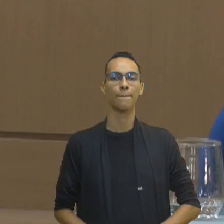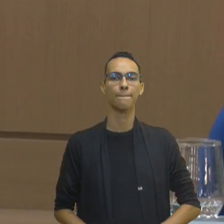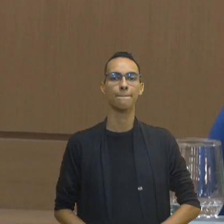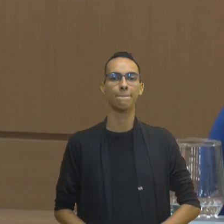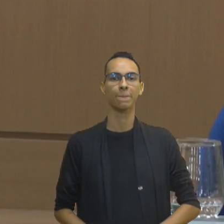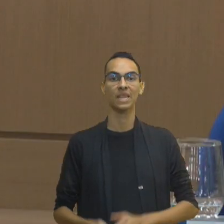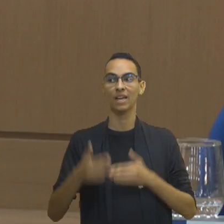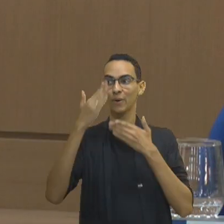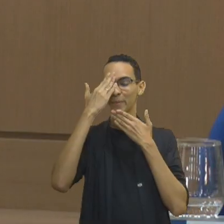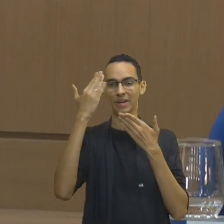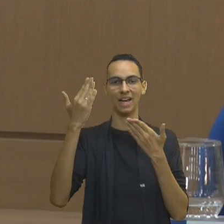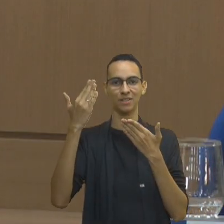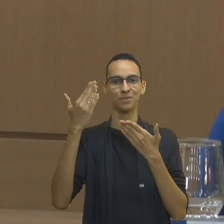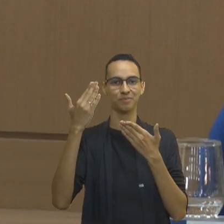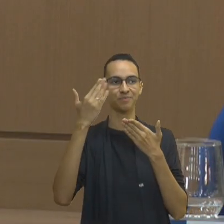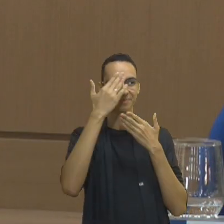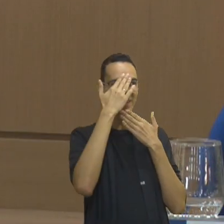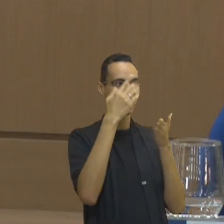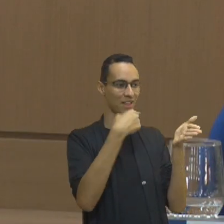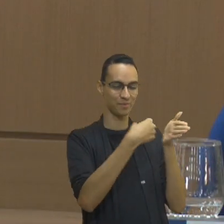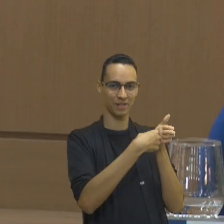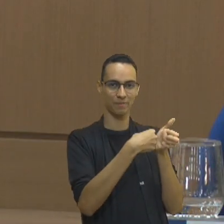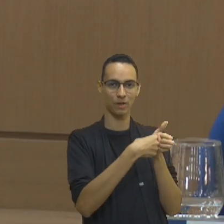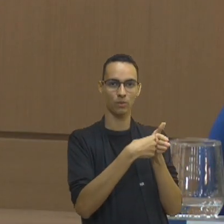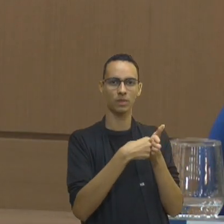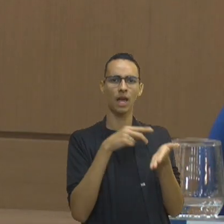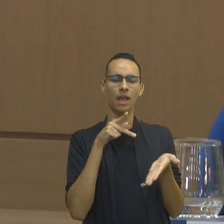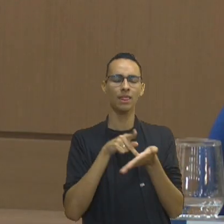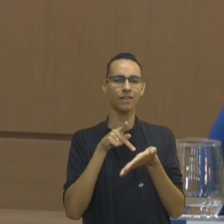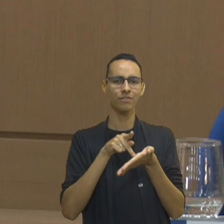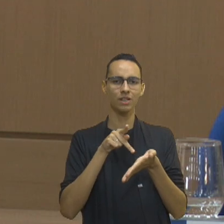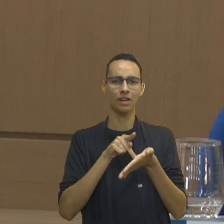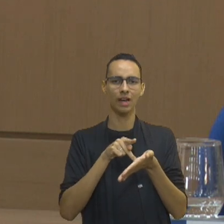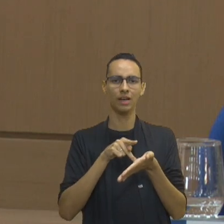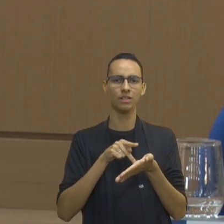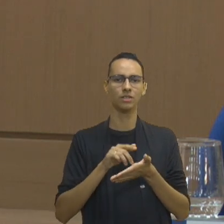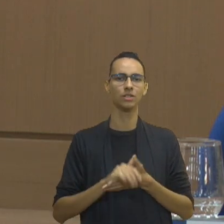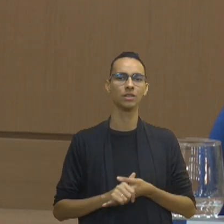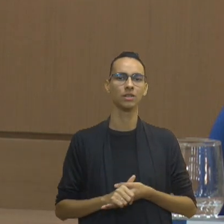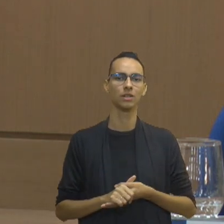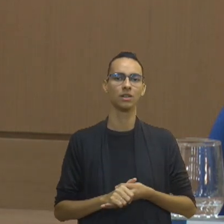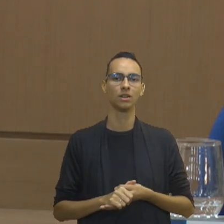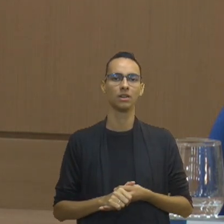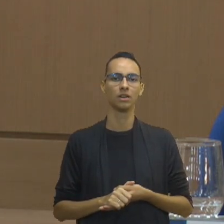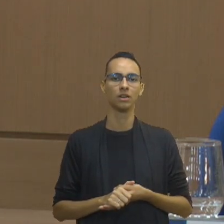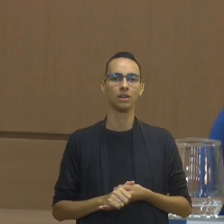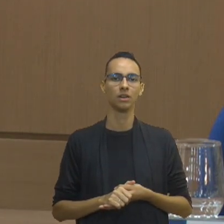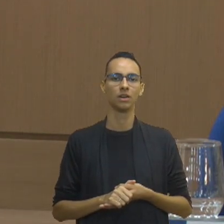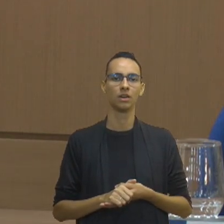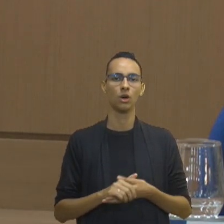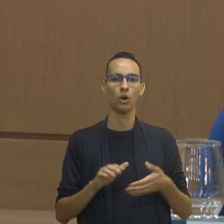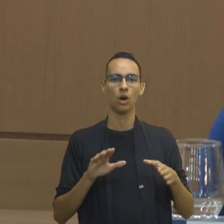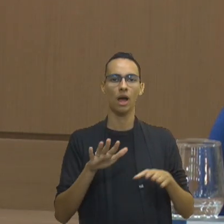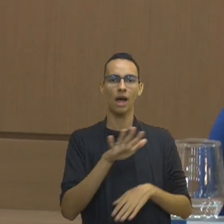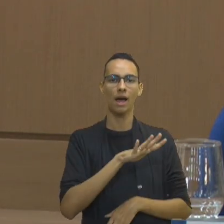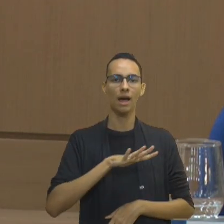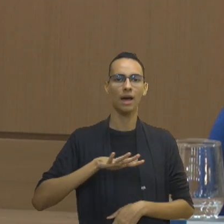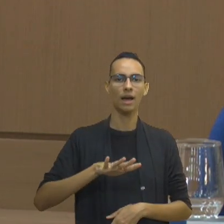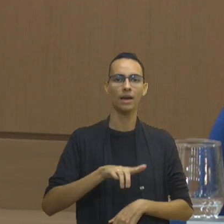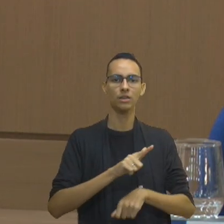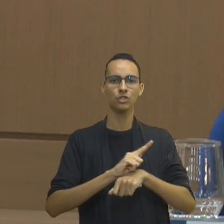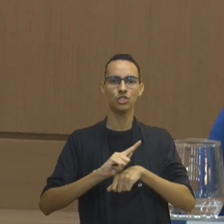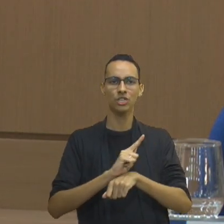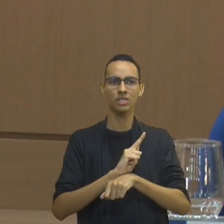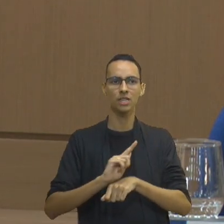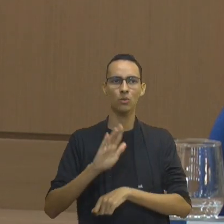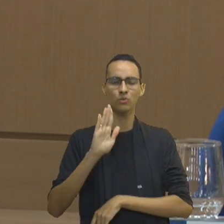Bom, obrigado pela pergunta. Na verdade, o comitê gestor, quando ele analisou